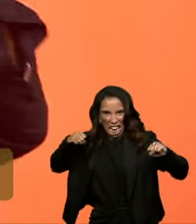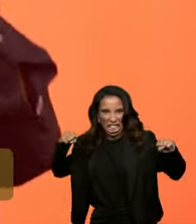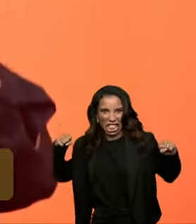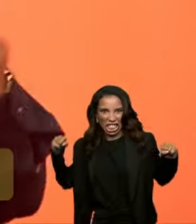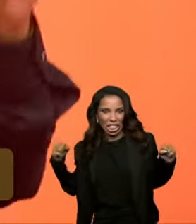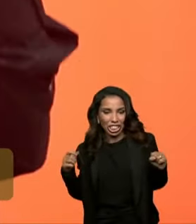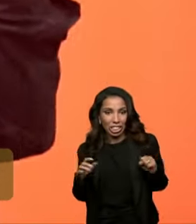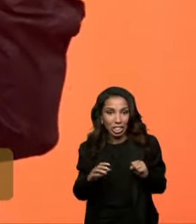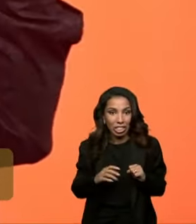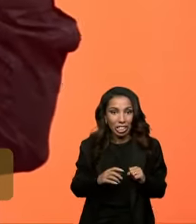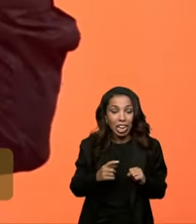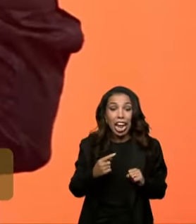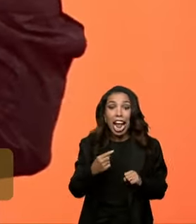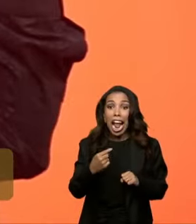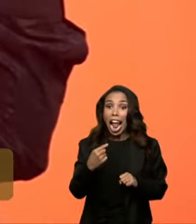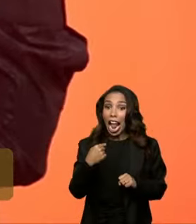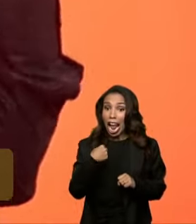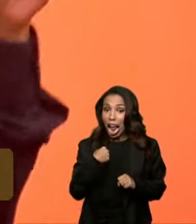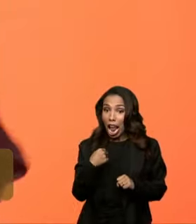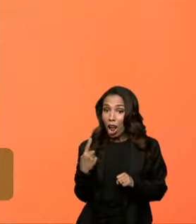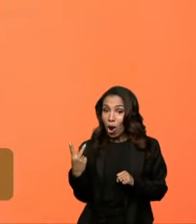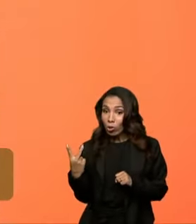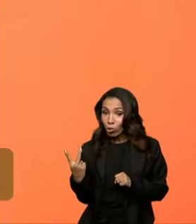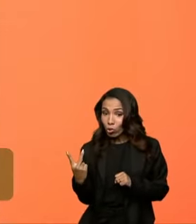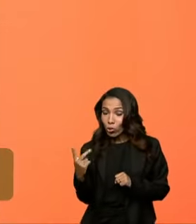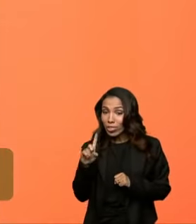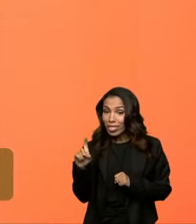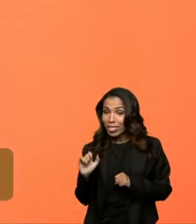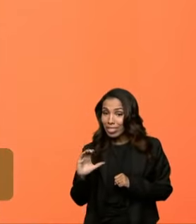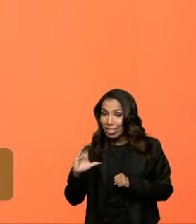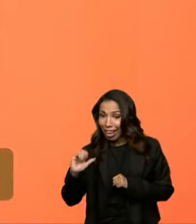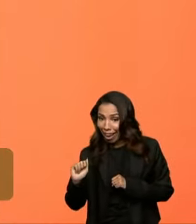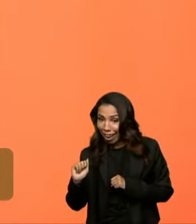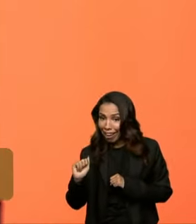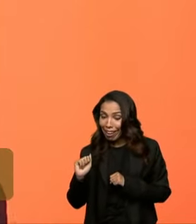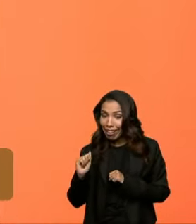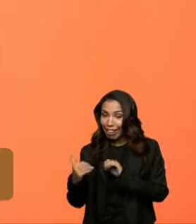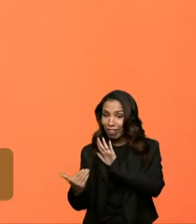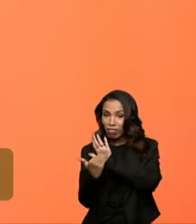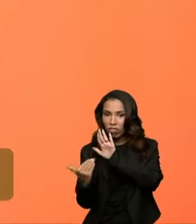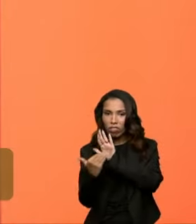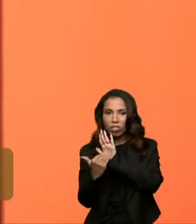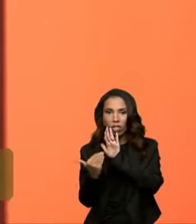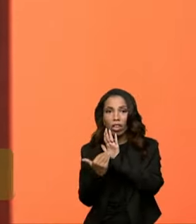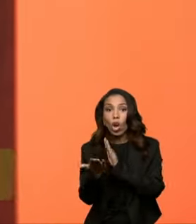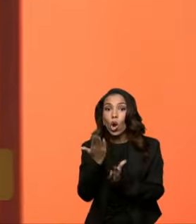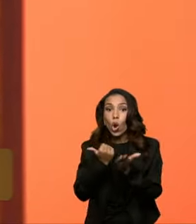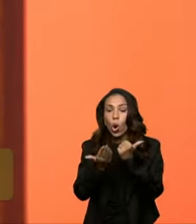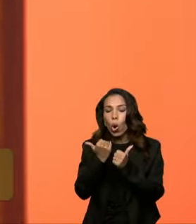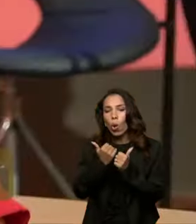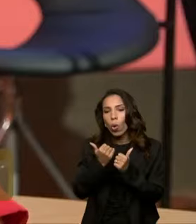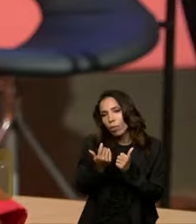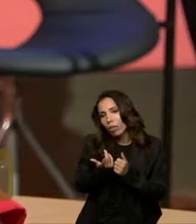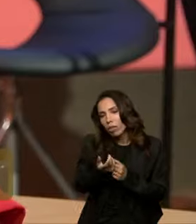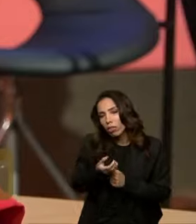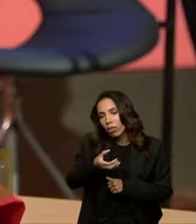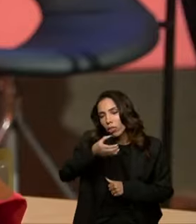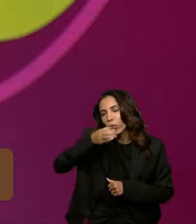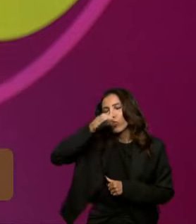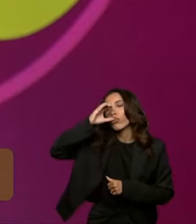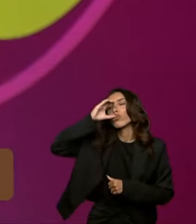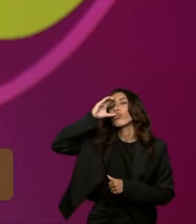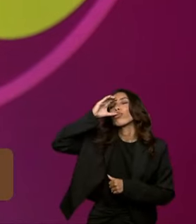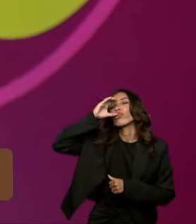Aí que eu e ele lá no, na última cadeira. Aí, na época, serviu um negocinho, né? O Zeca veio tomando... Bons tempos.